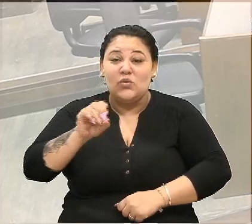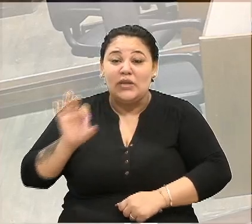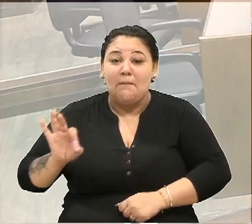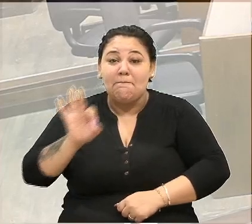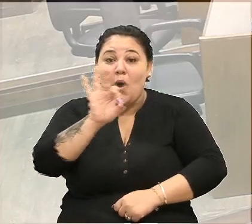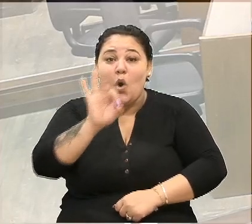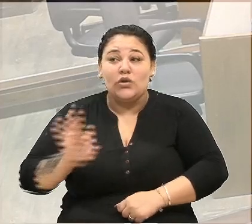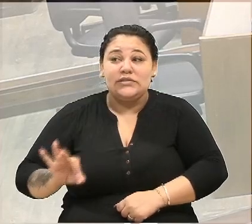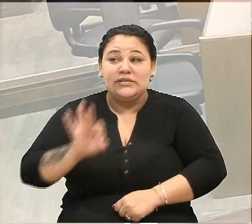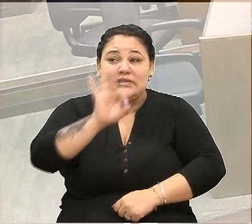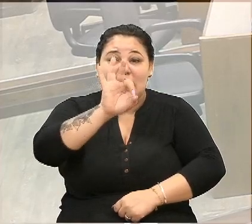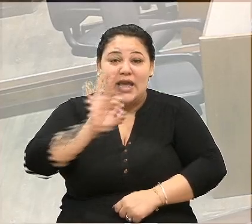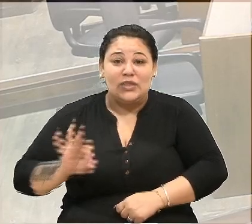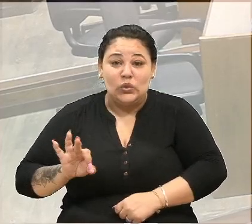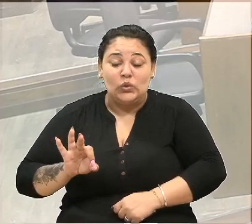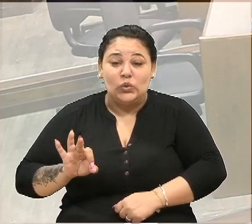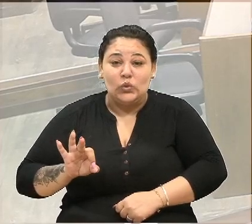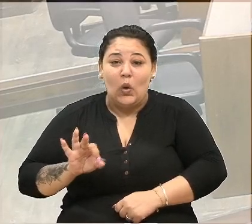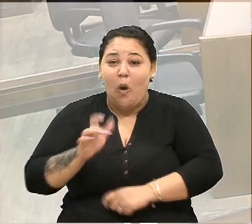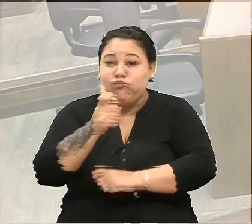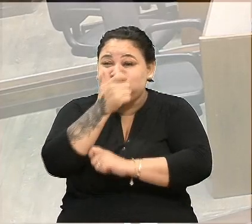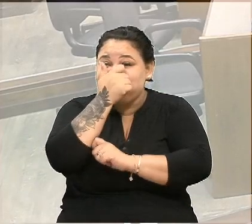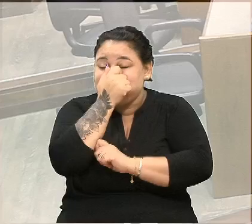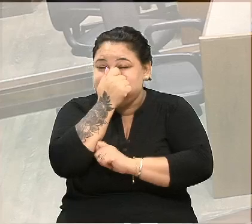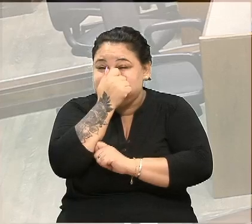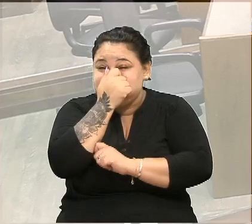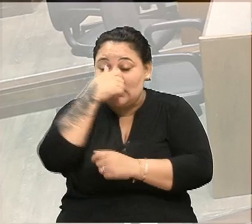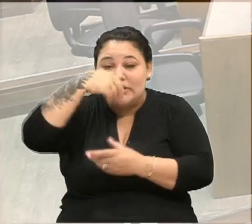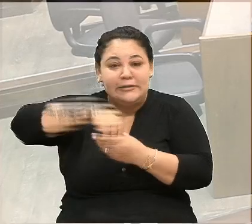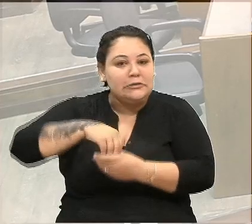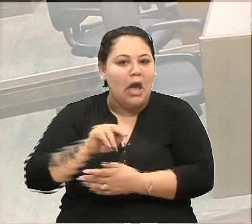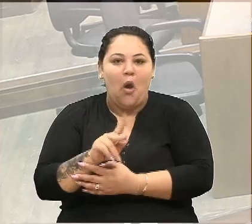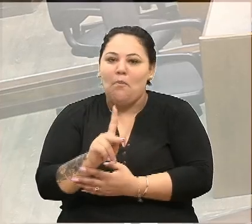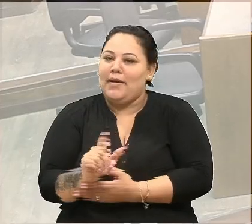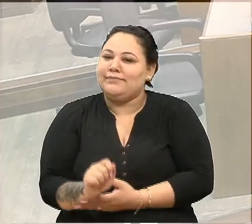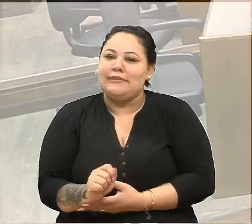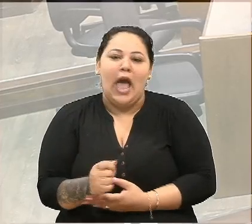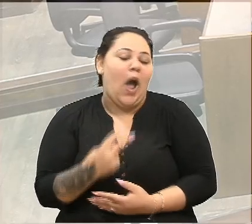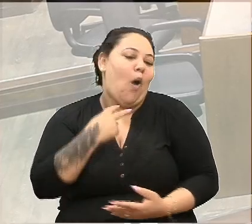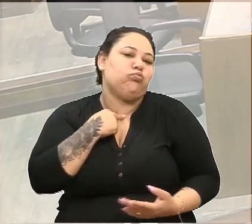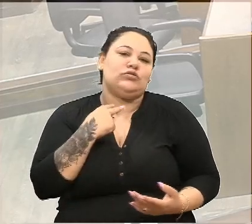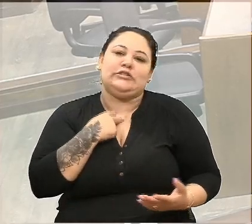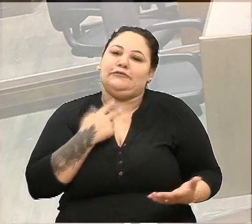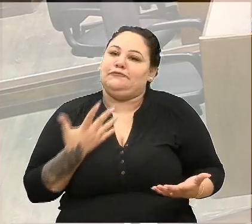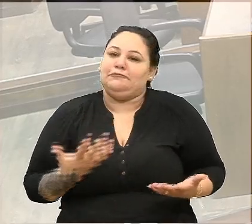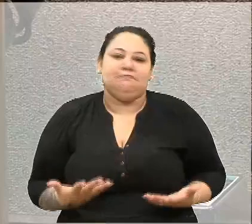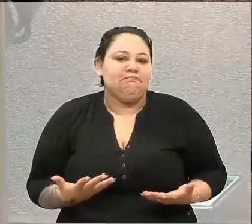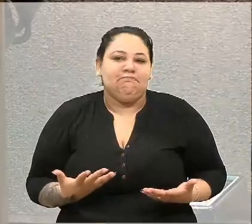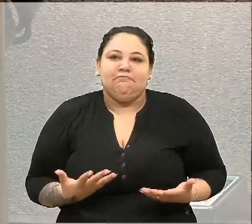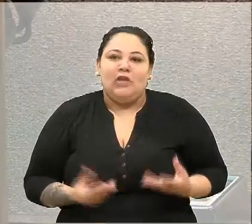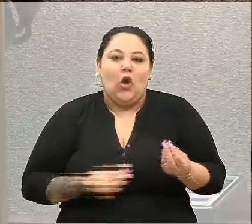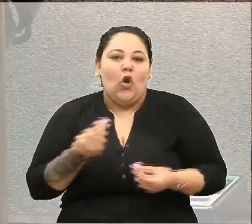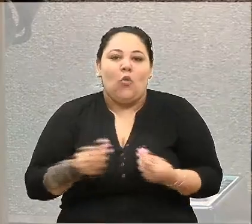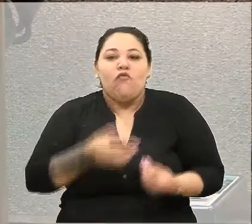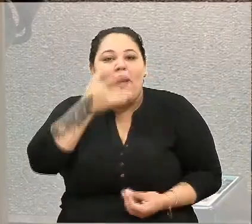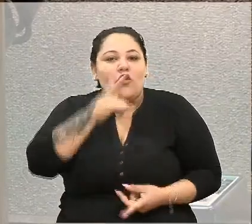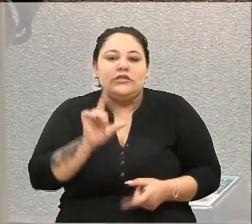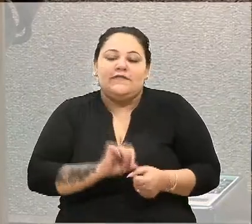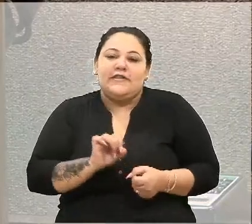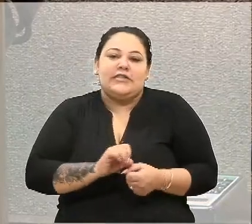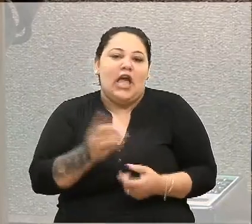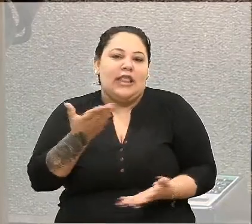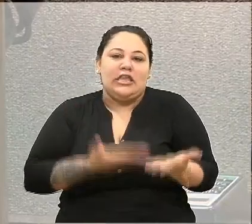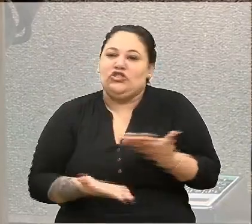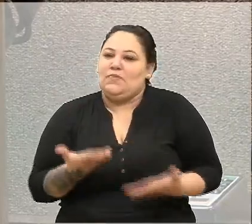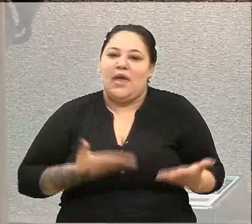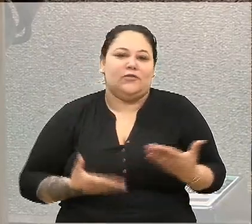250% de superlotação nas UPAs. Aí não tem como, aonde falta a humanidade para fazer essa prestação de serviço de